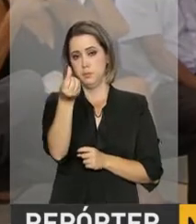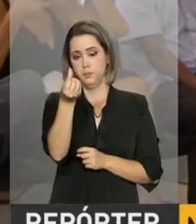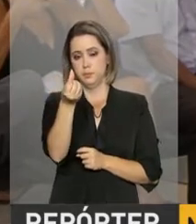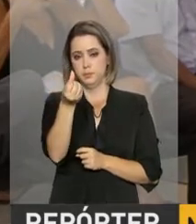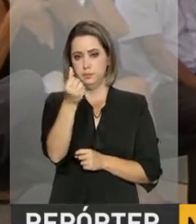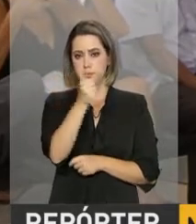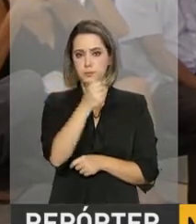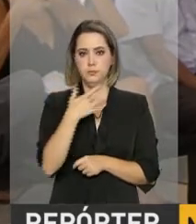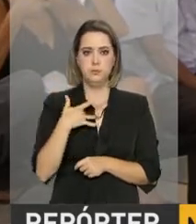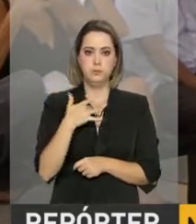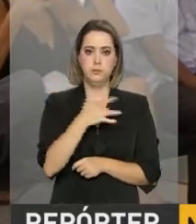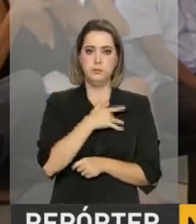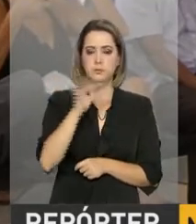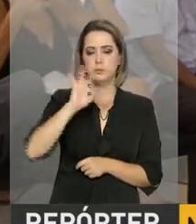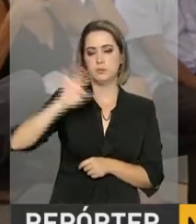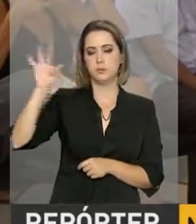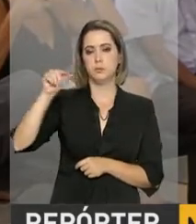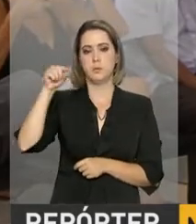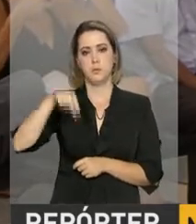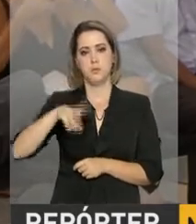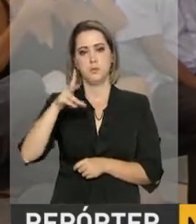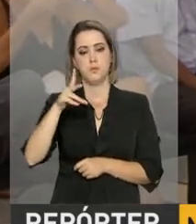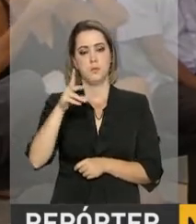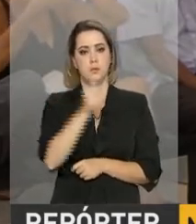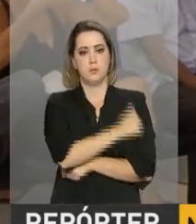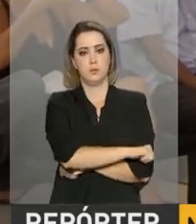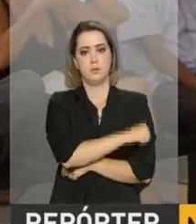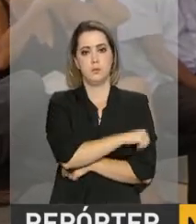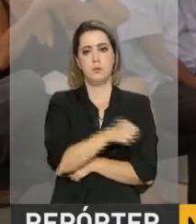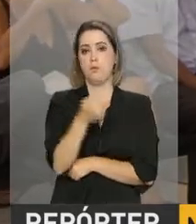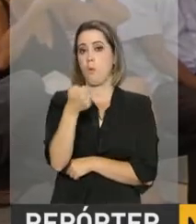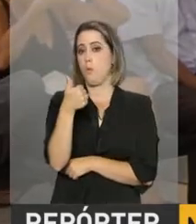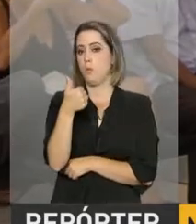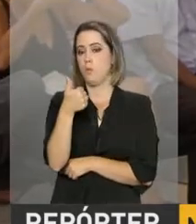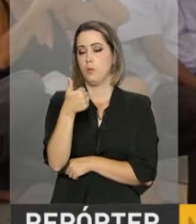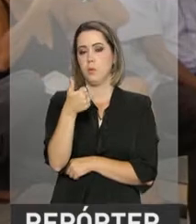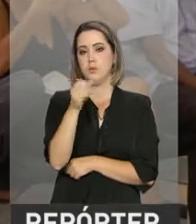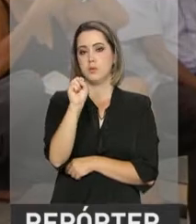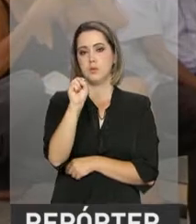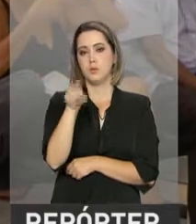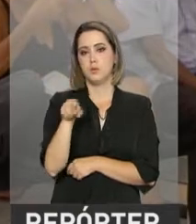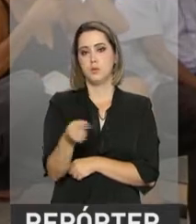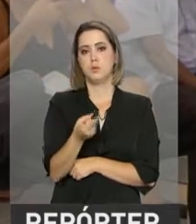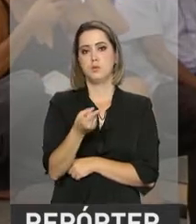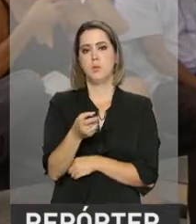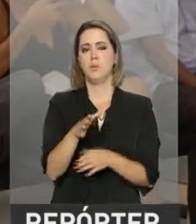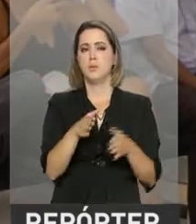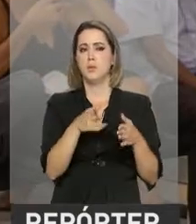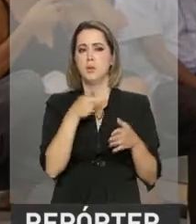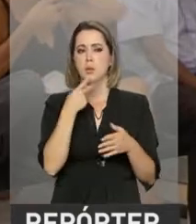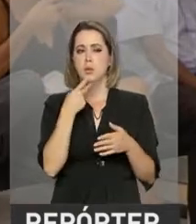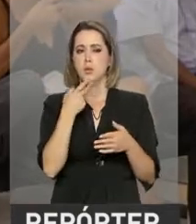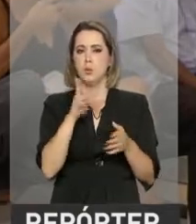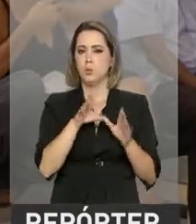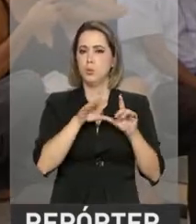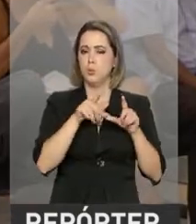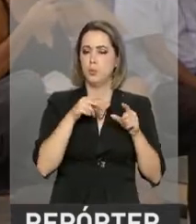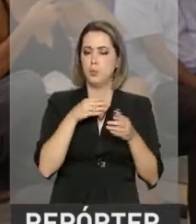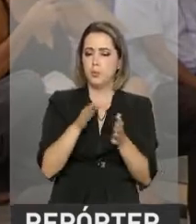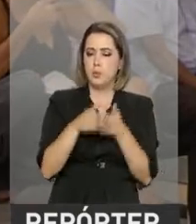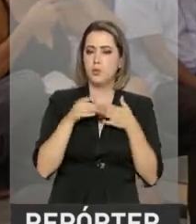de saúde federais aqui no rio de janeiro recebeu quase 8 mil demandas de paciência do sistema único de